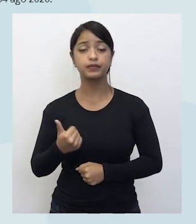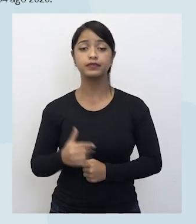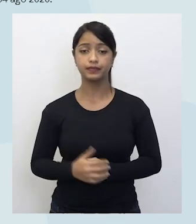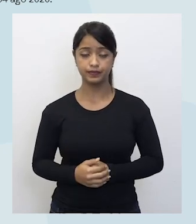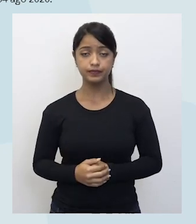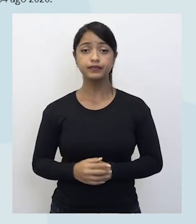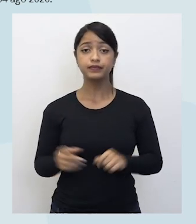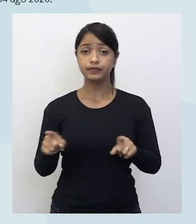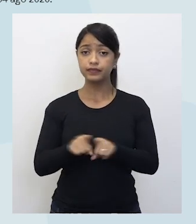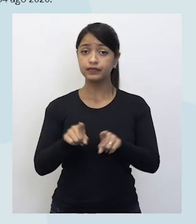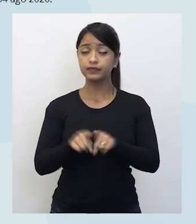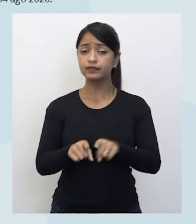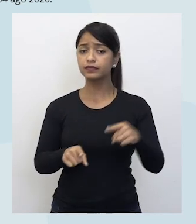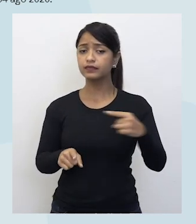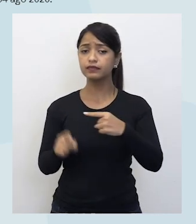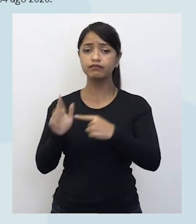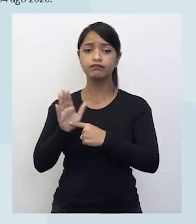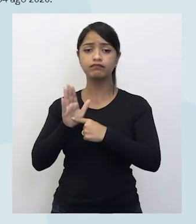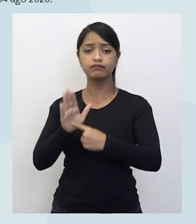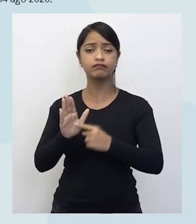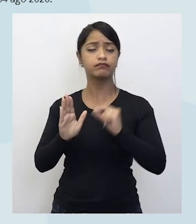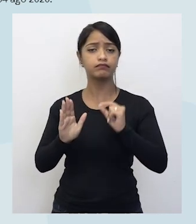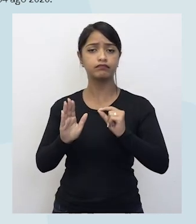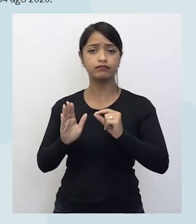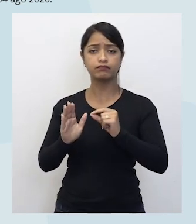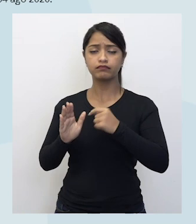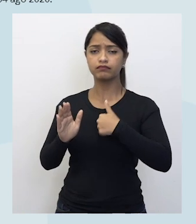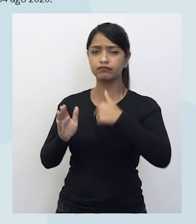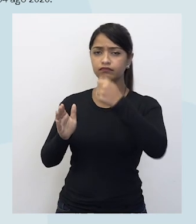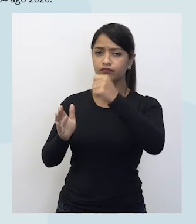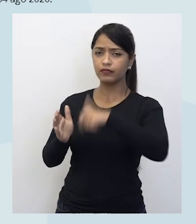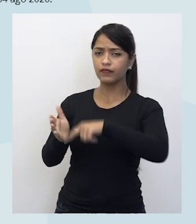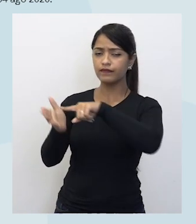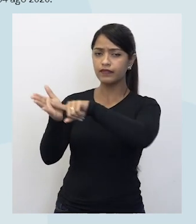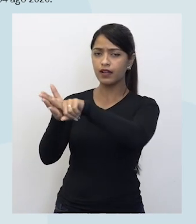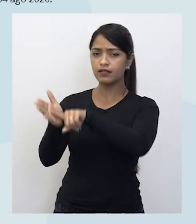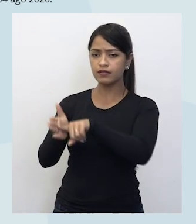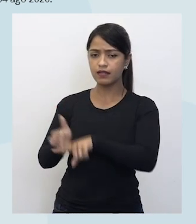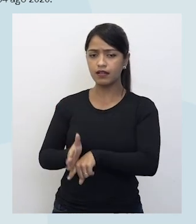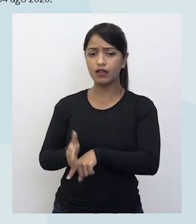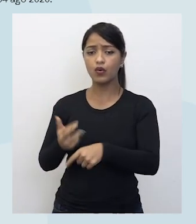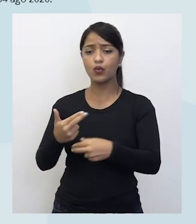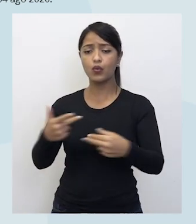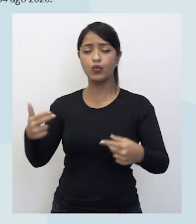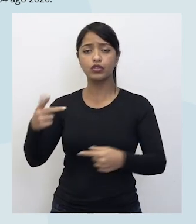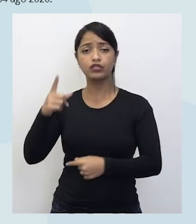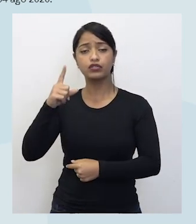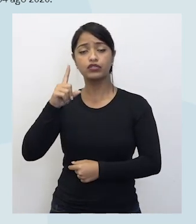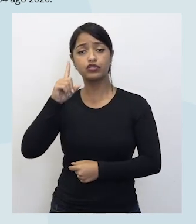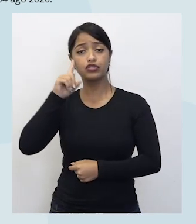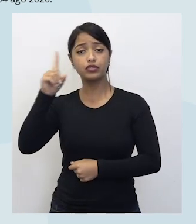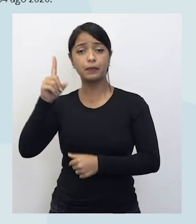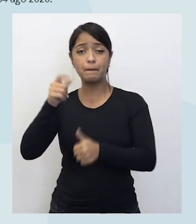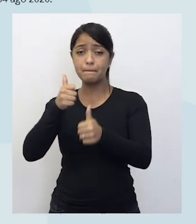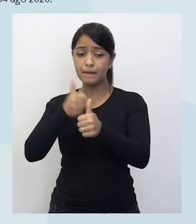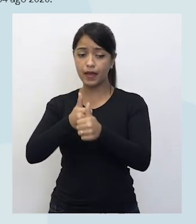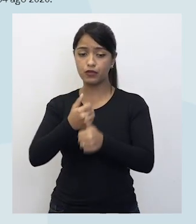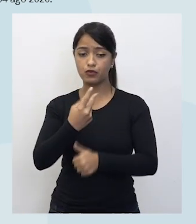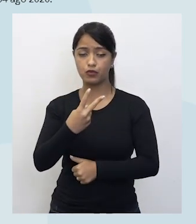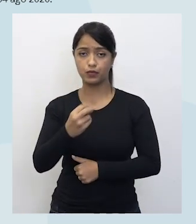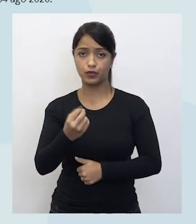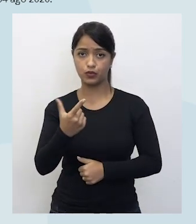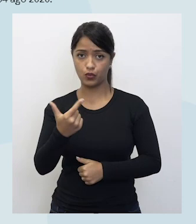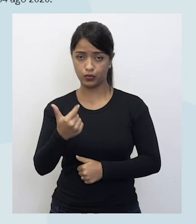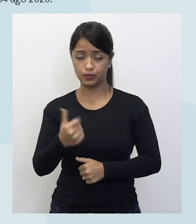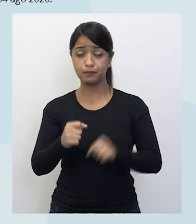também alguma análise de dados, de datas aí próximas a 2012. Aí o aluno